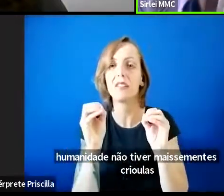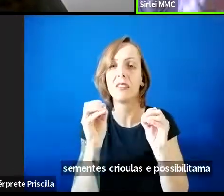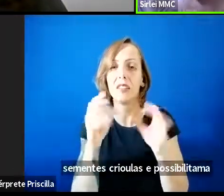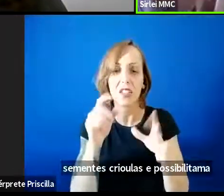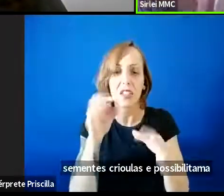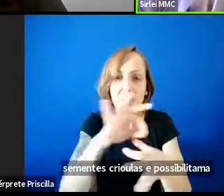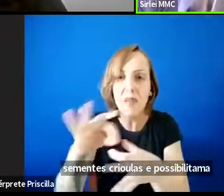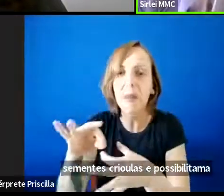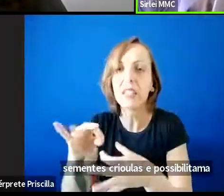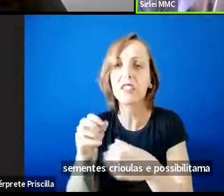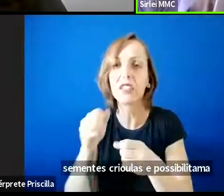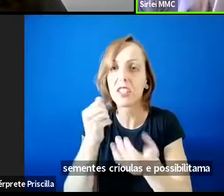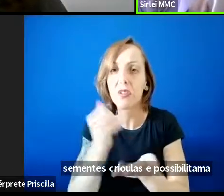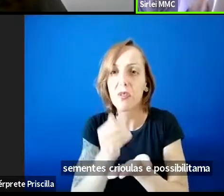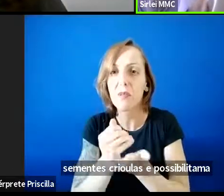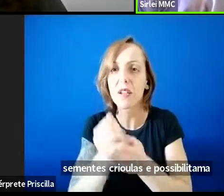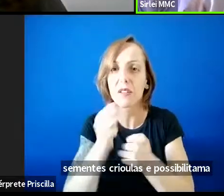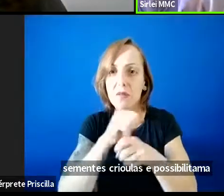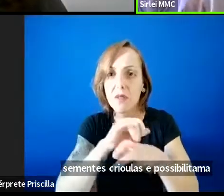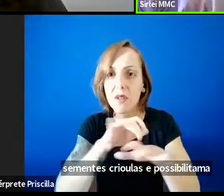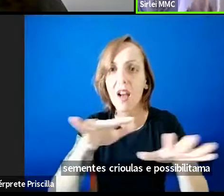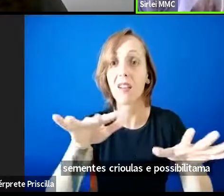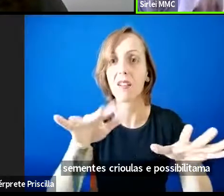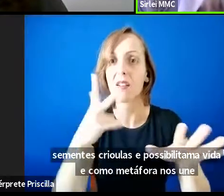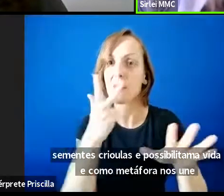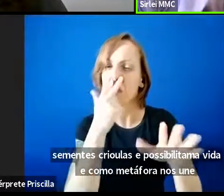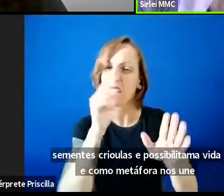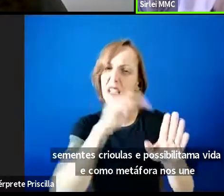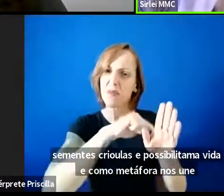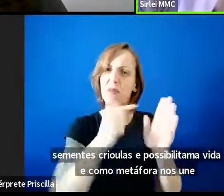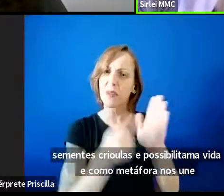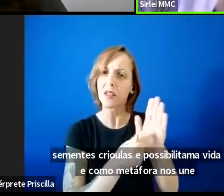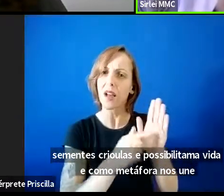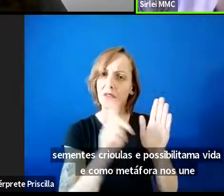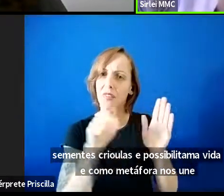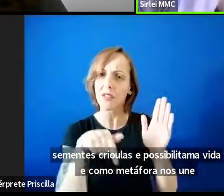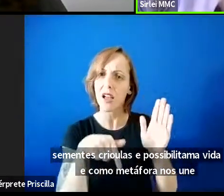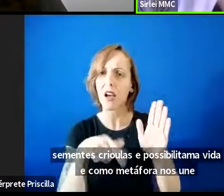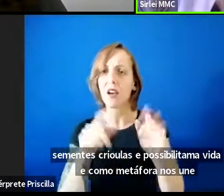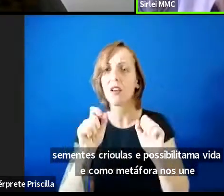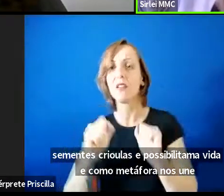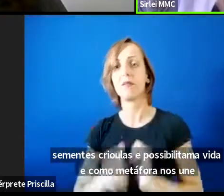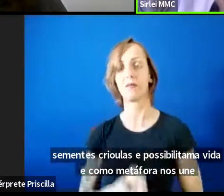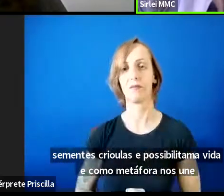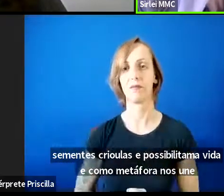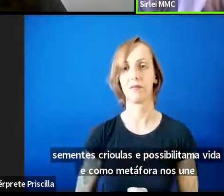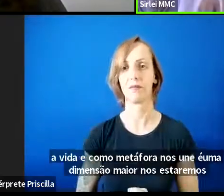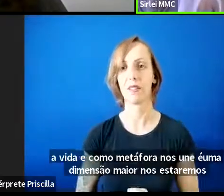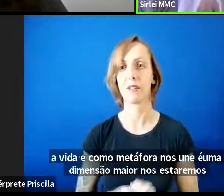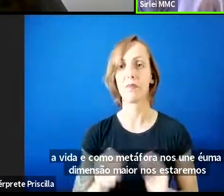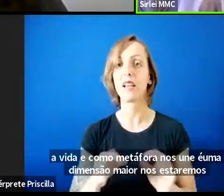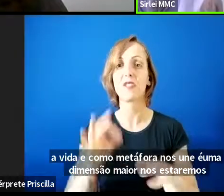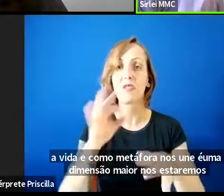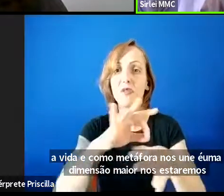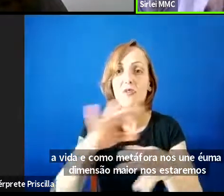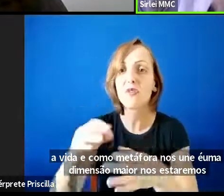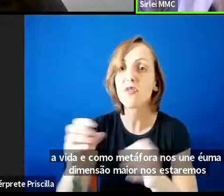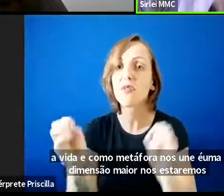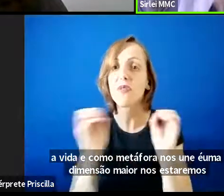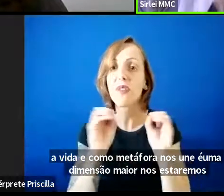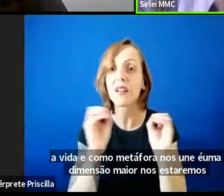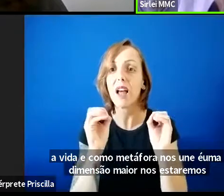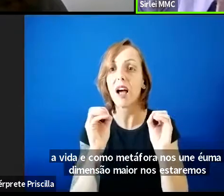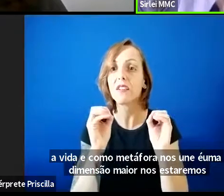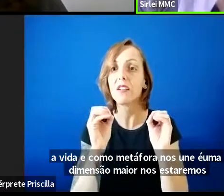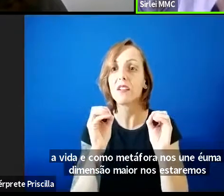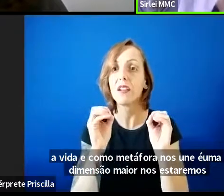metáfora, nos une a uma dimensão maior, nós estaremos fadados ao